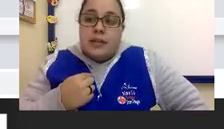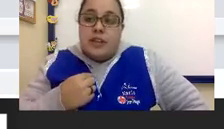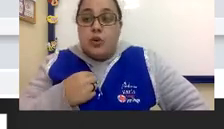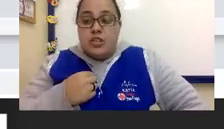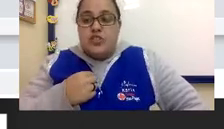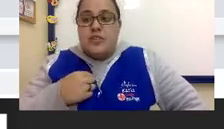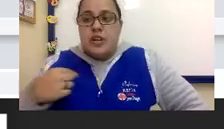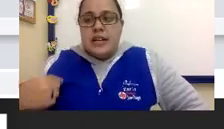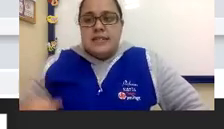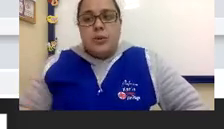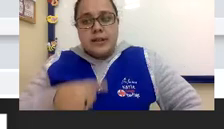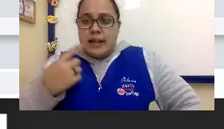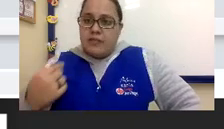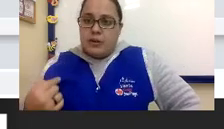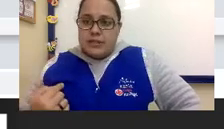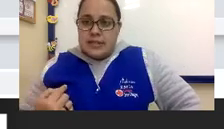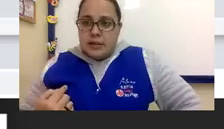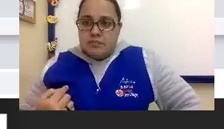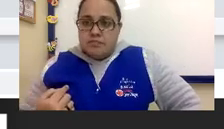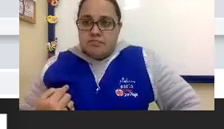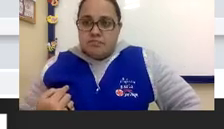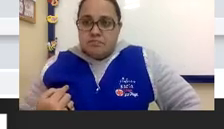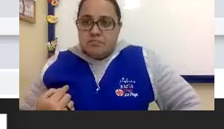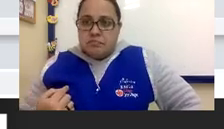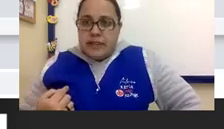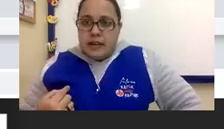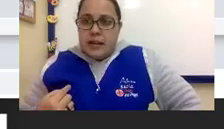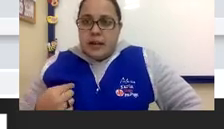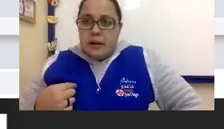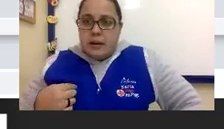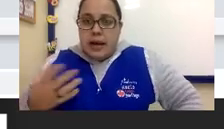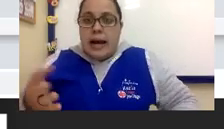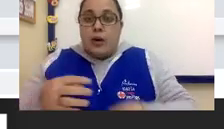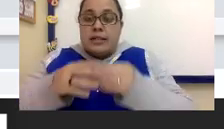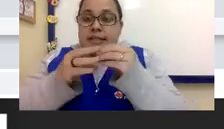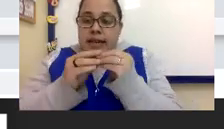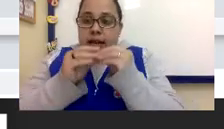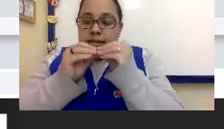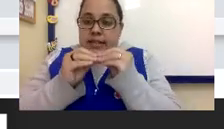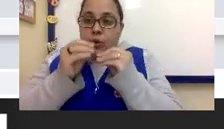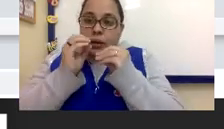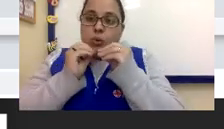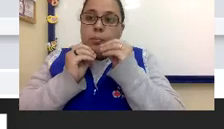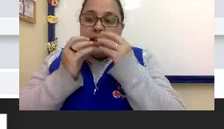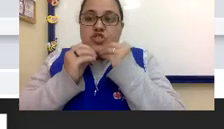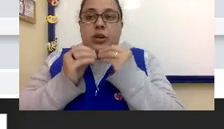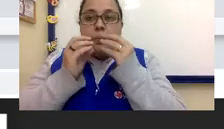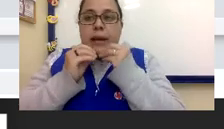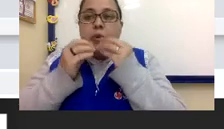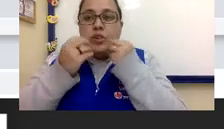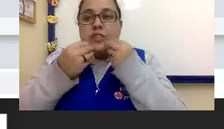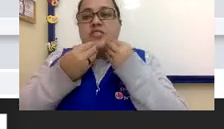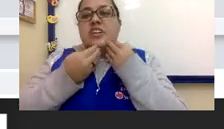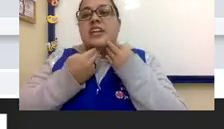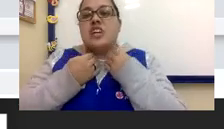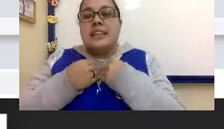valor nutritivo, o que será que vai acontecer, né? Agora, se eu mastigo bem